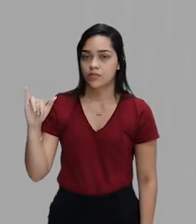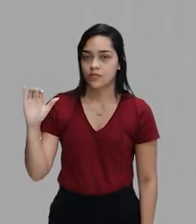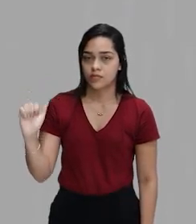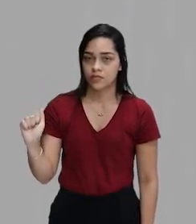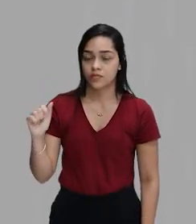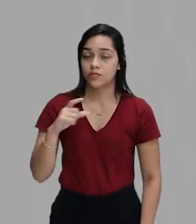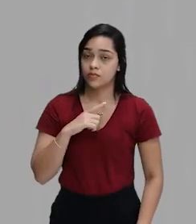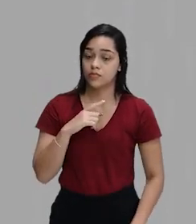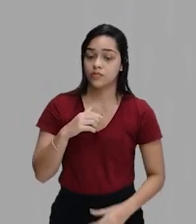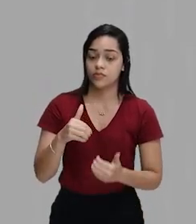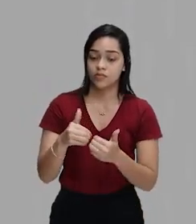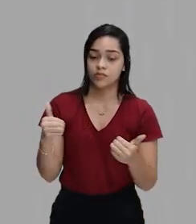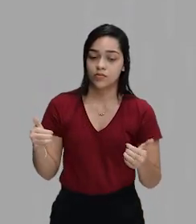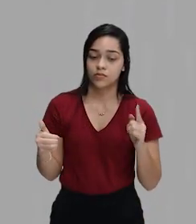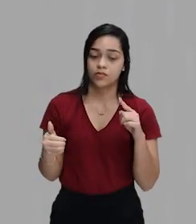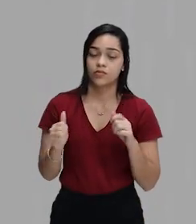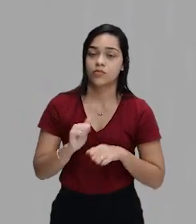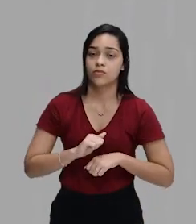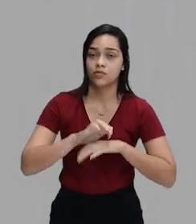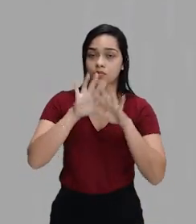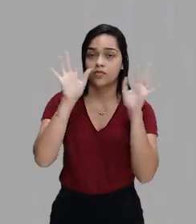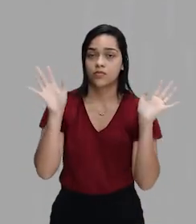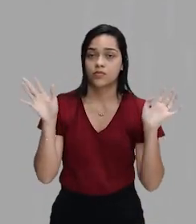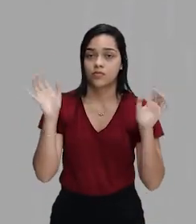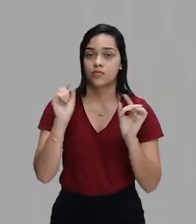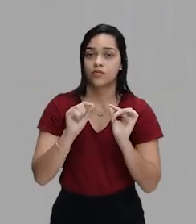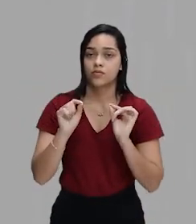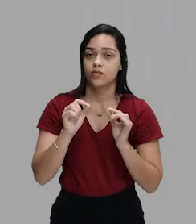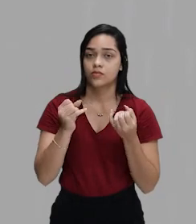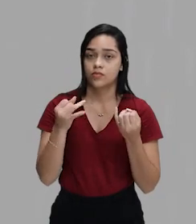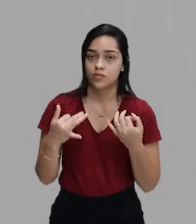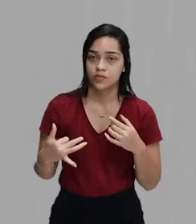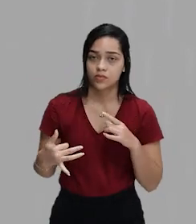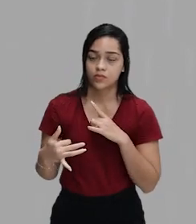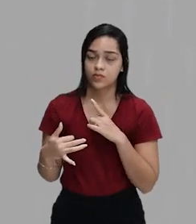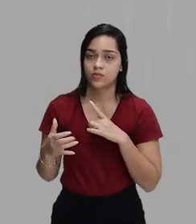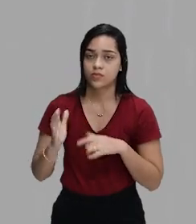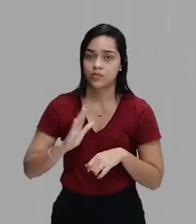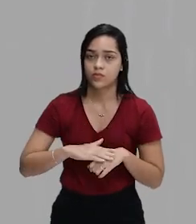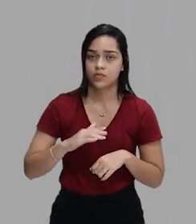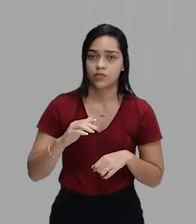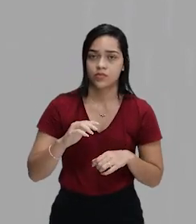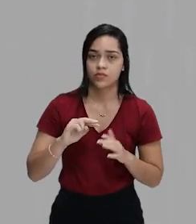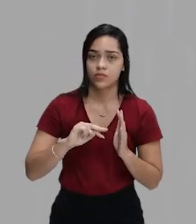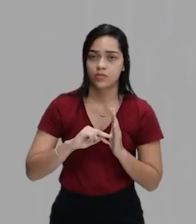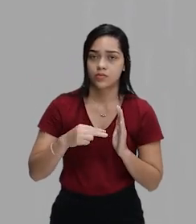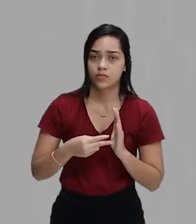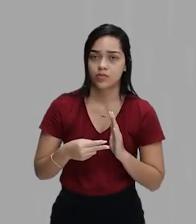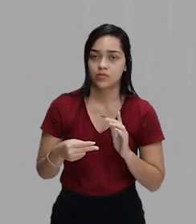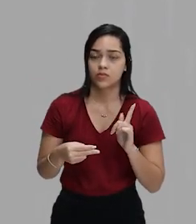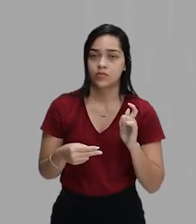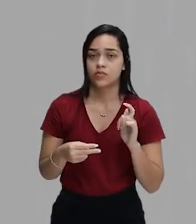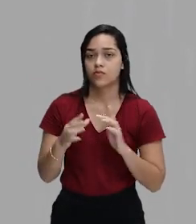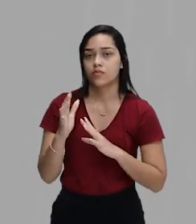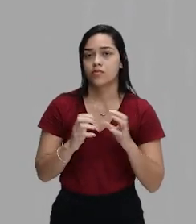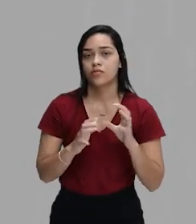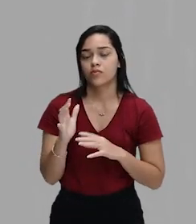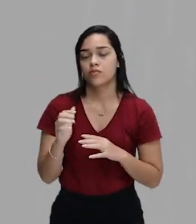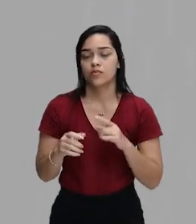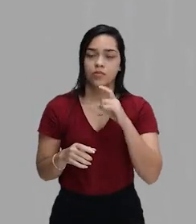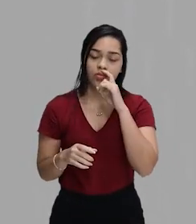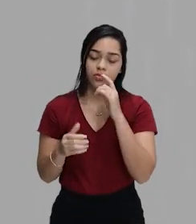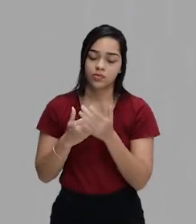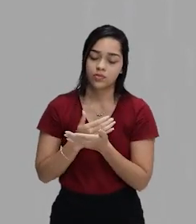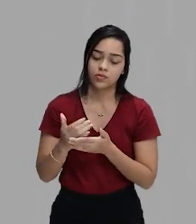E essa divisão ela fica muito clara quando se tem um dos grandes símbolos da Guerra Fria, que é construído